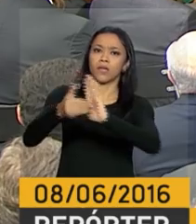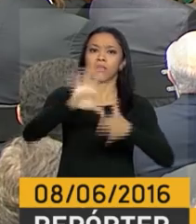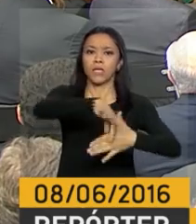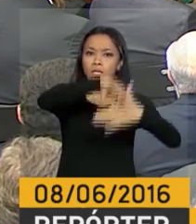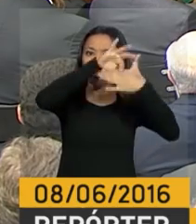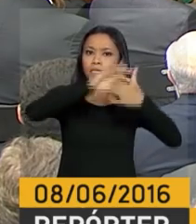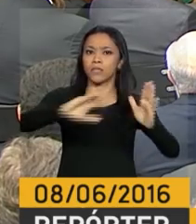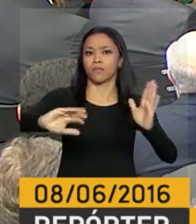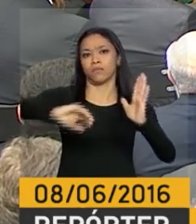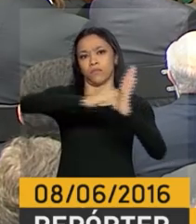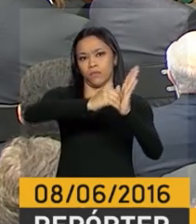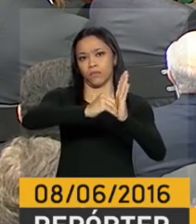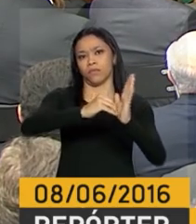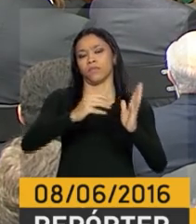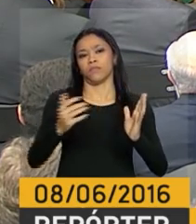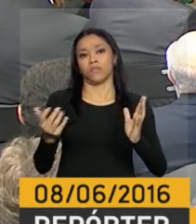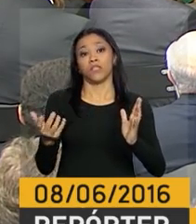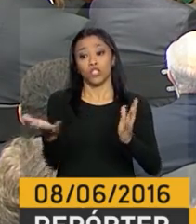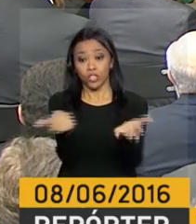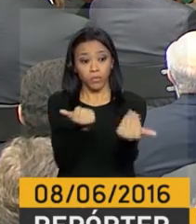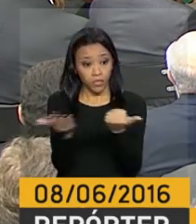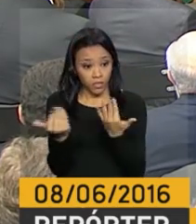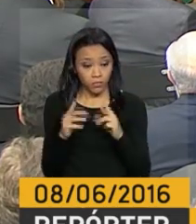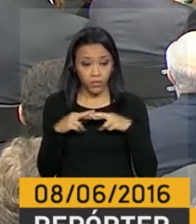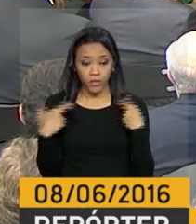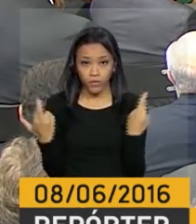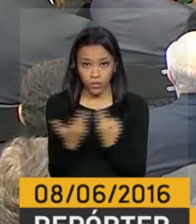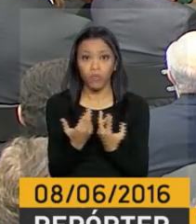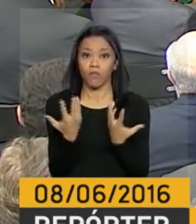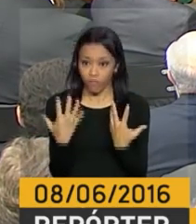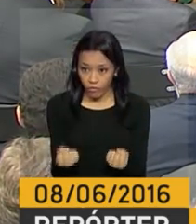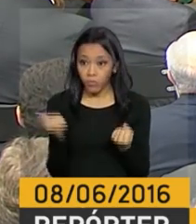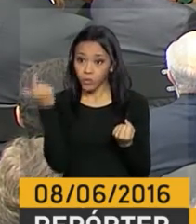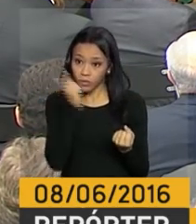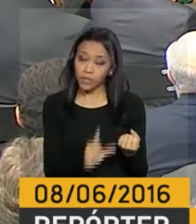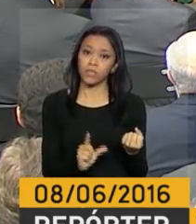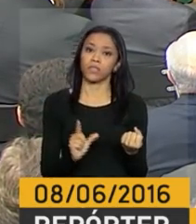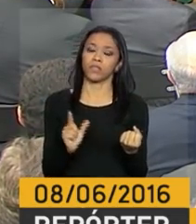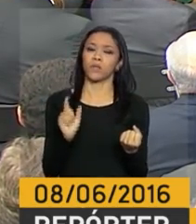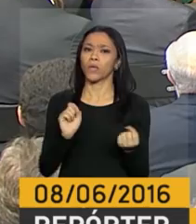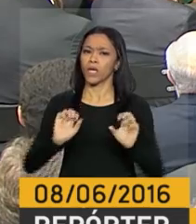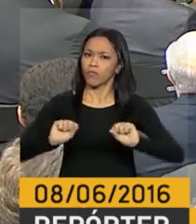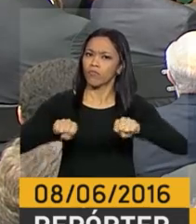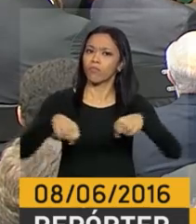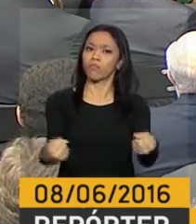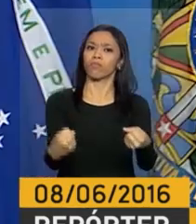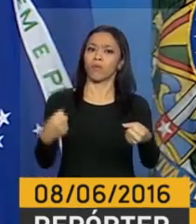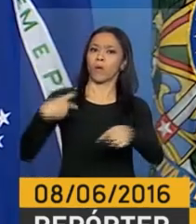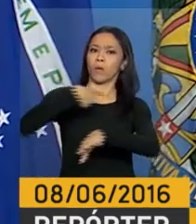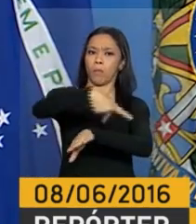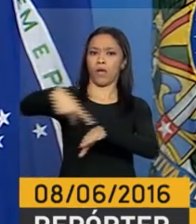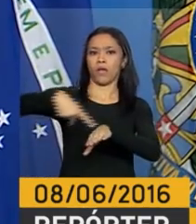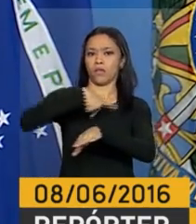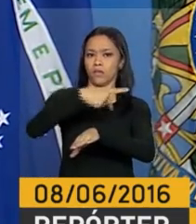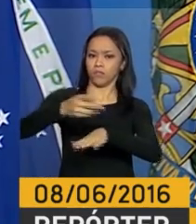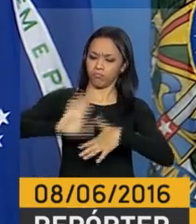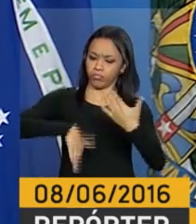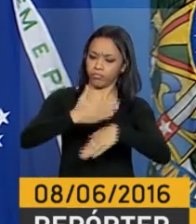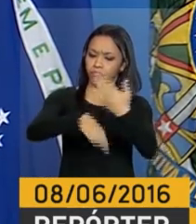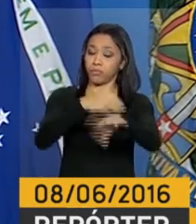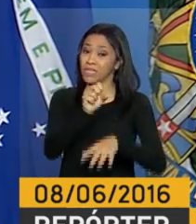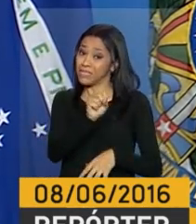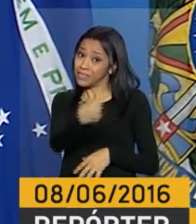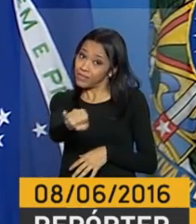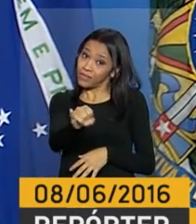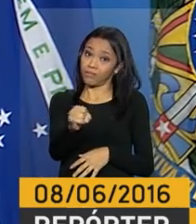diz olha minha gente nós só conseguiremos levar adiante a recuperação do país se nós tivermos uma